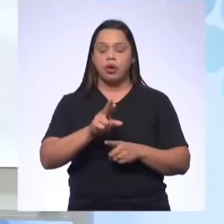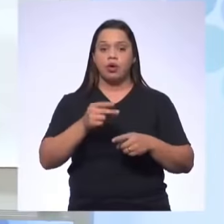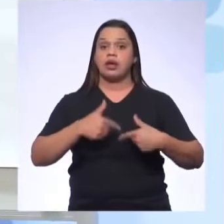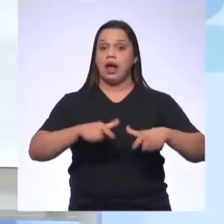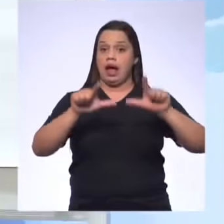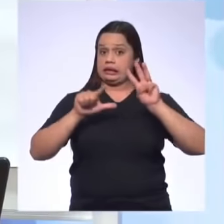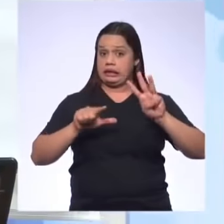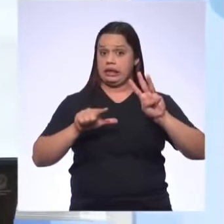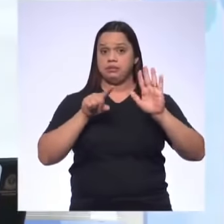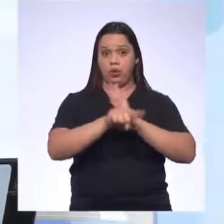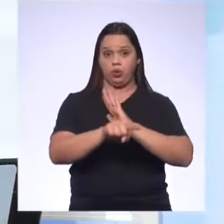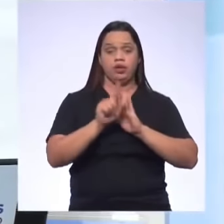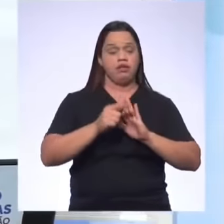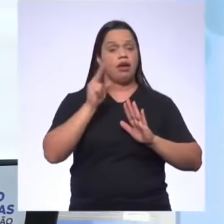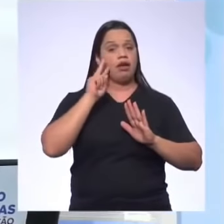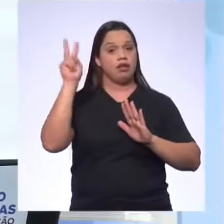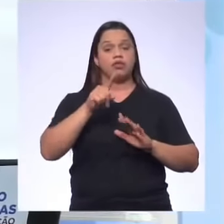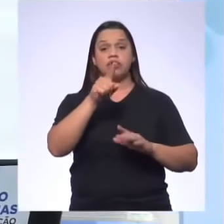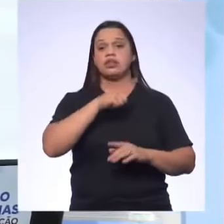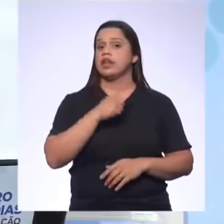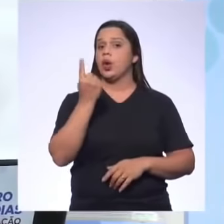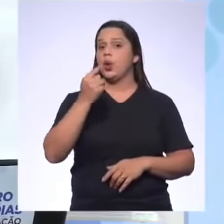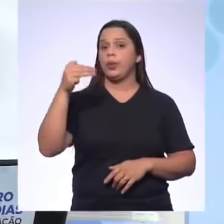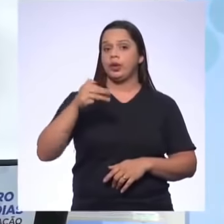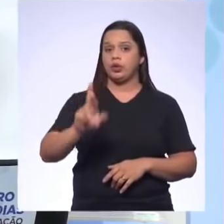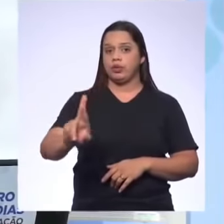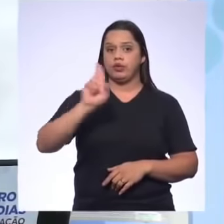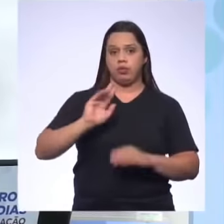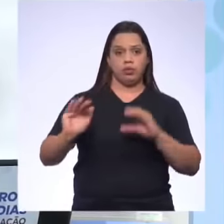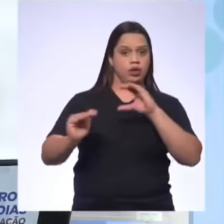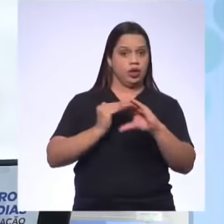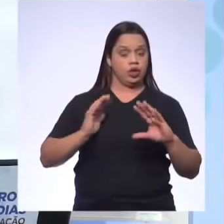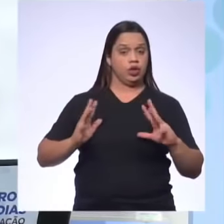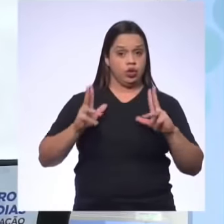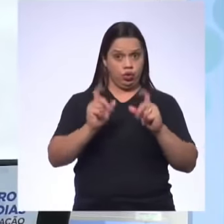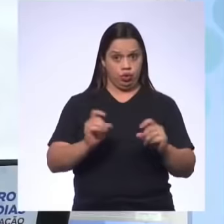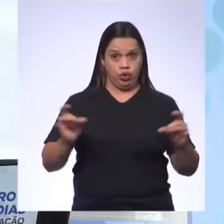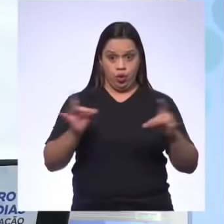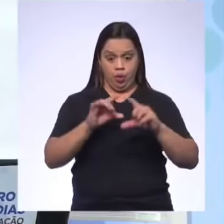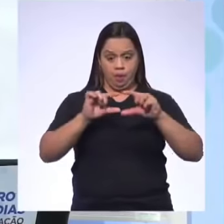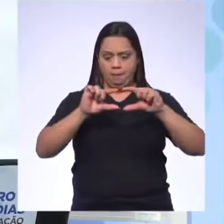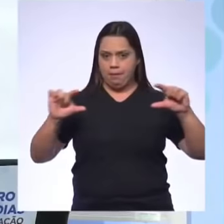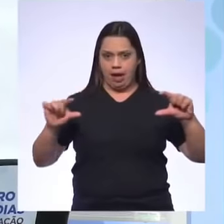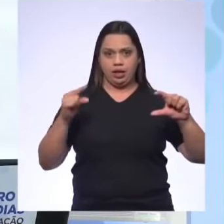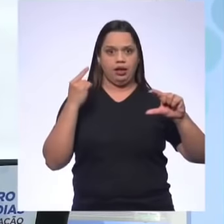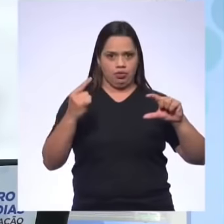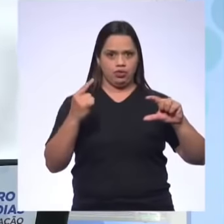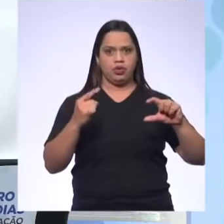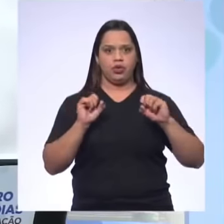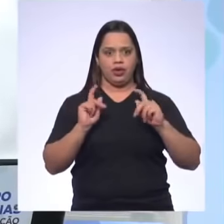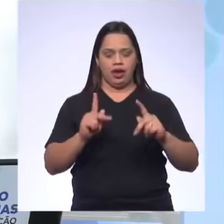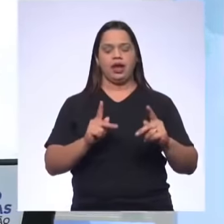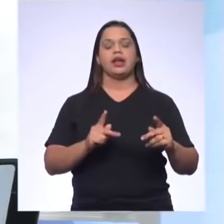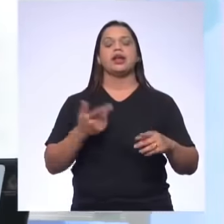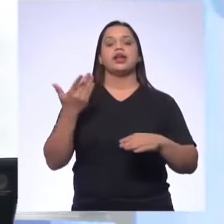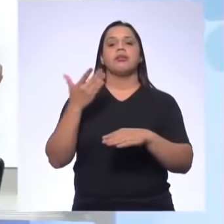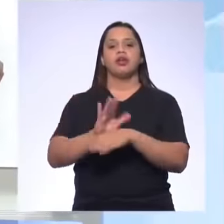tela. Você vai ter 1 minuto para você dar todas as respostas completas, bonitinhas ali, juntas, para